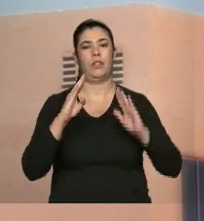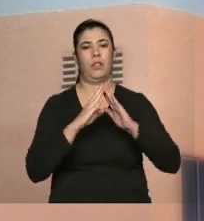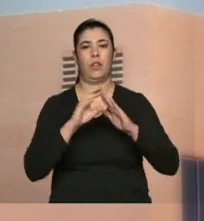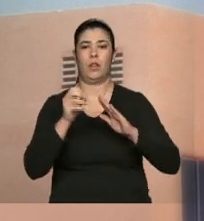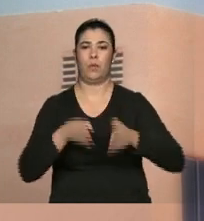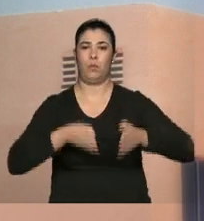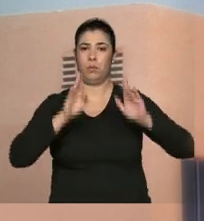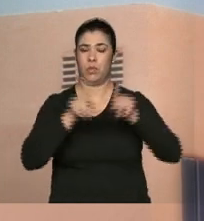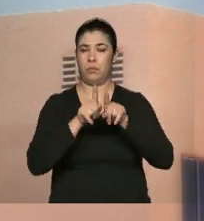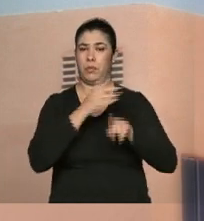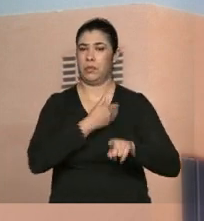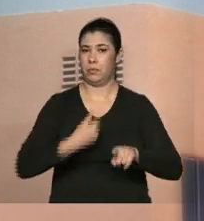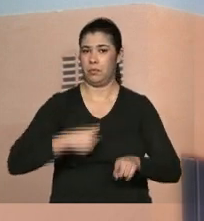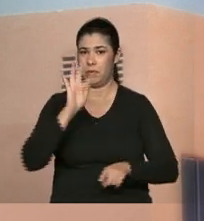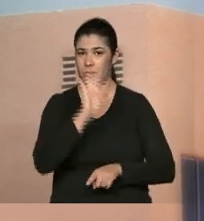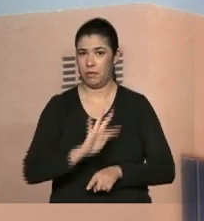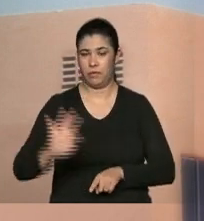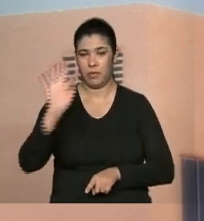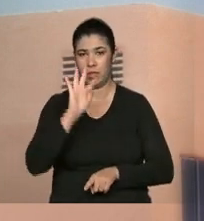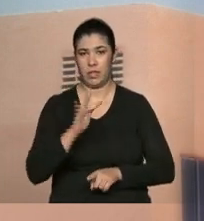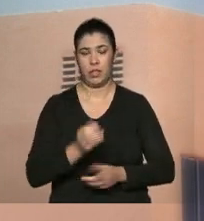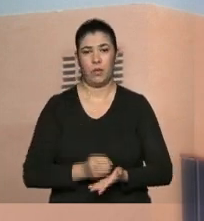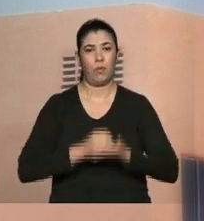O governo federal já investiu